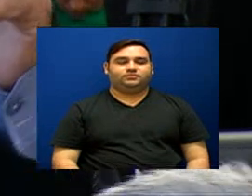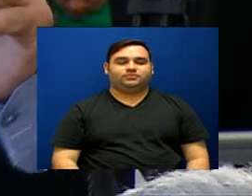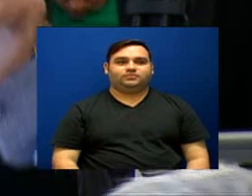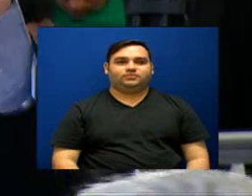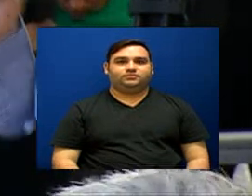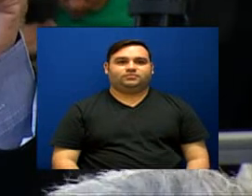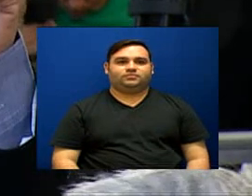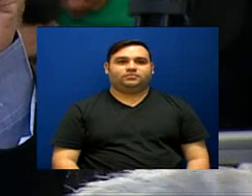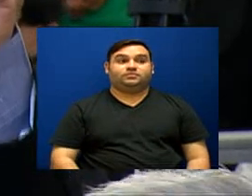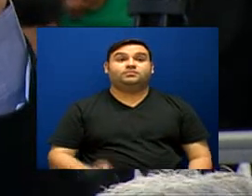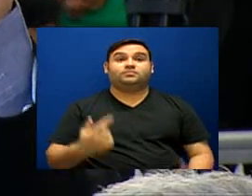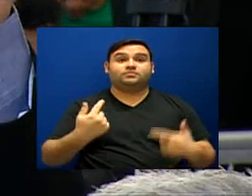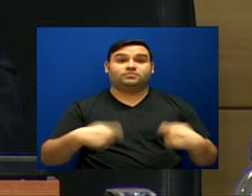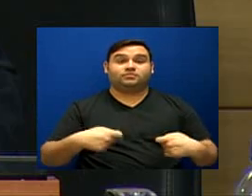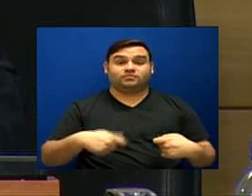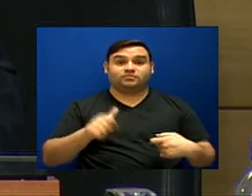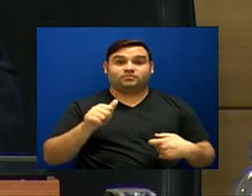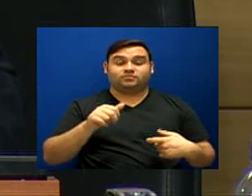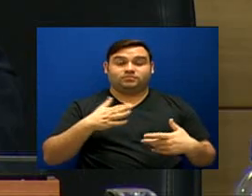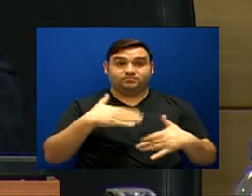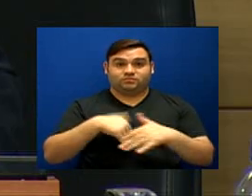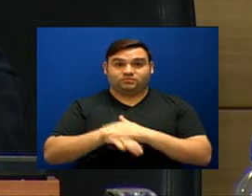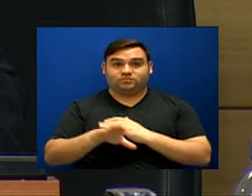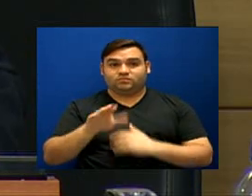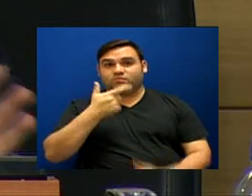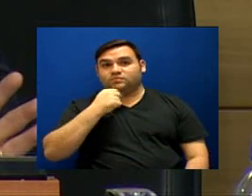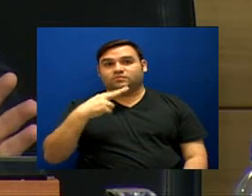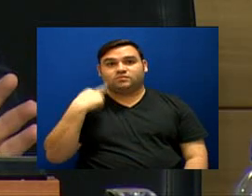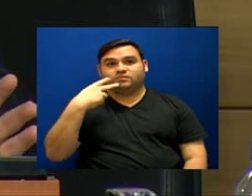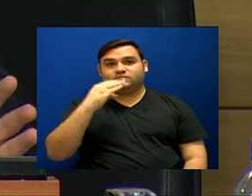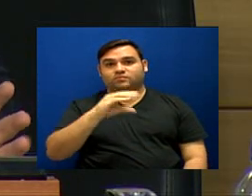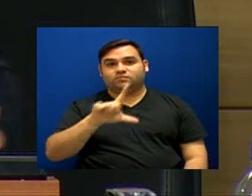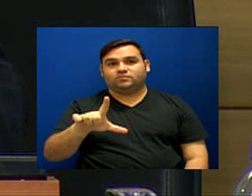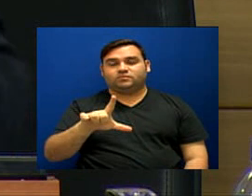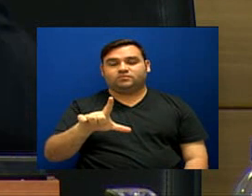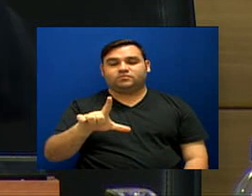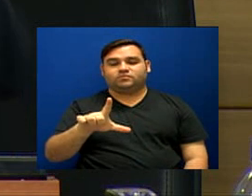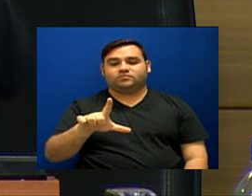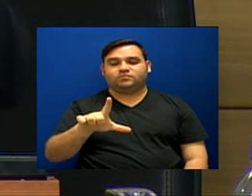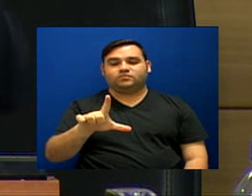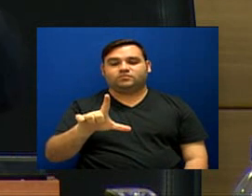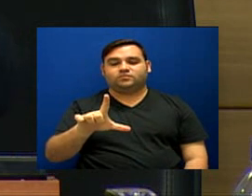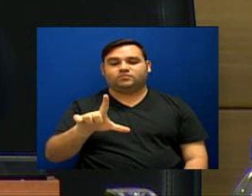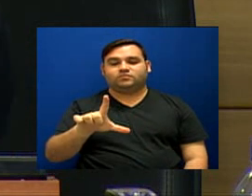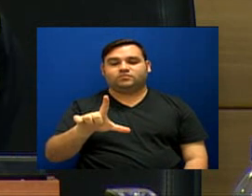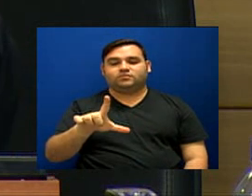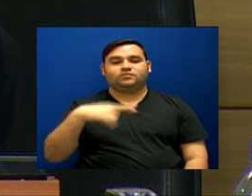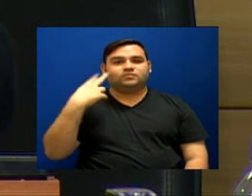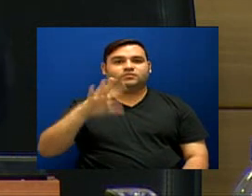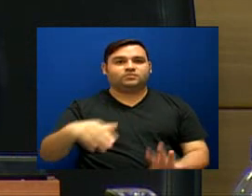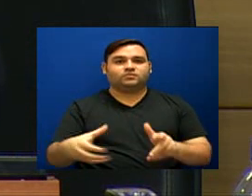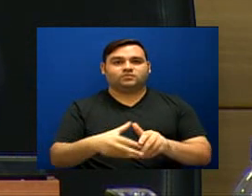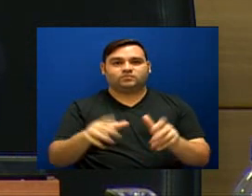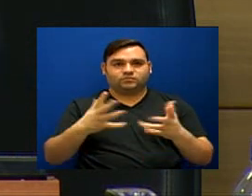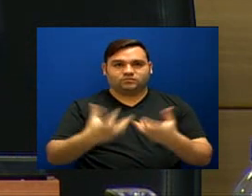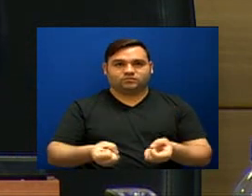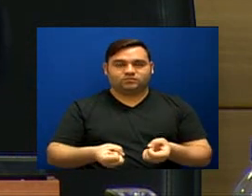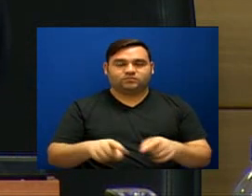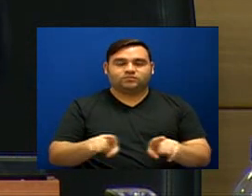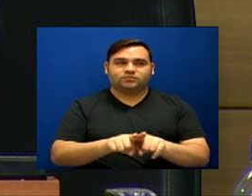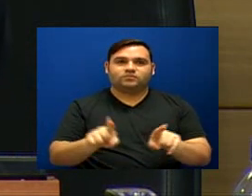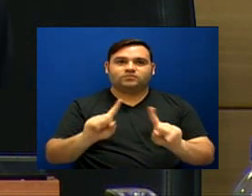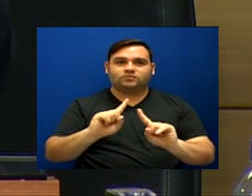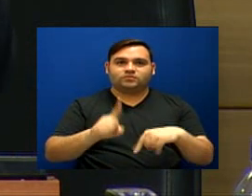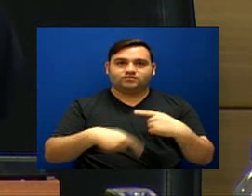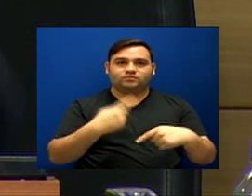Presidente, Nós temos que votar o arquivamento do vereador Carlos Leite, se os vereadores concordarem, e põe